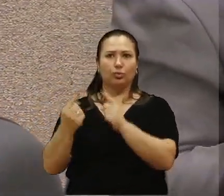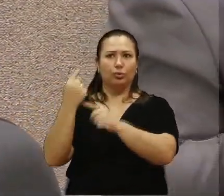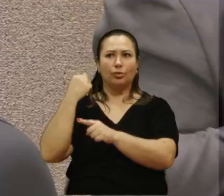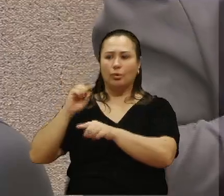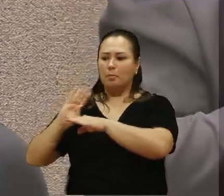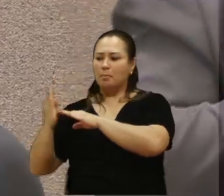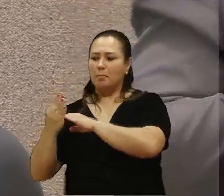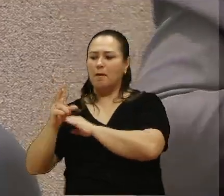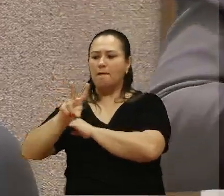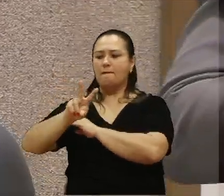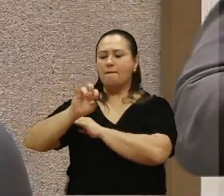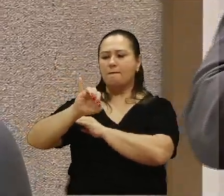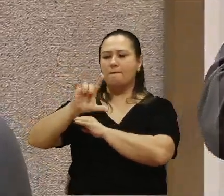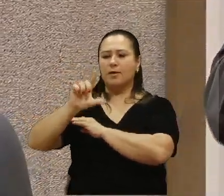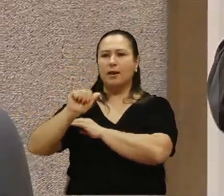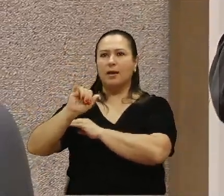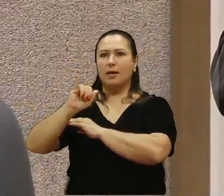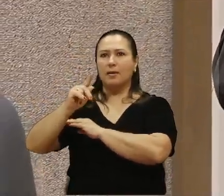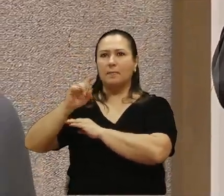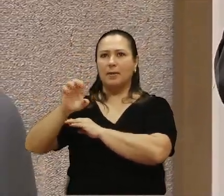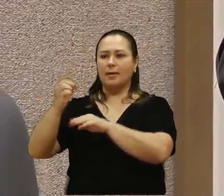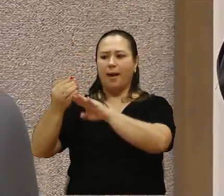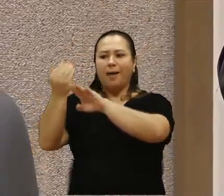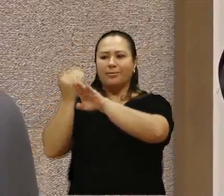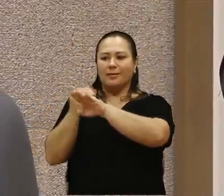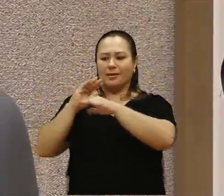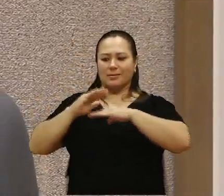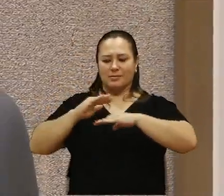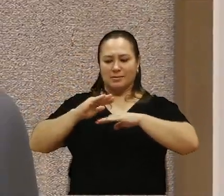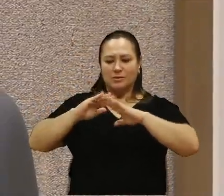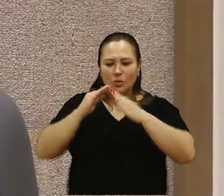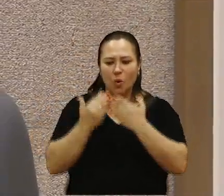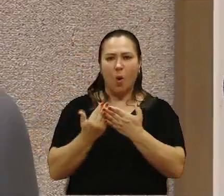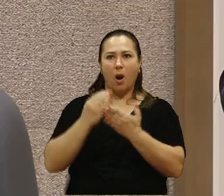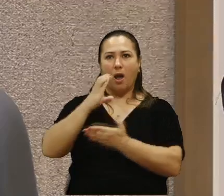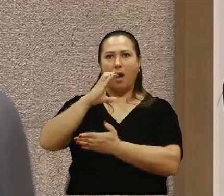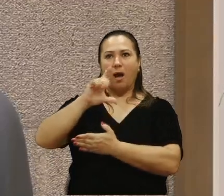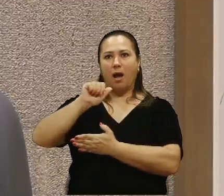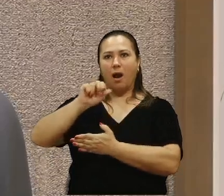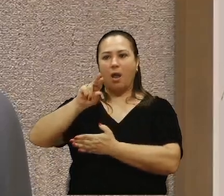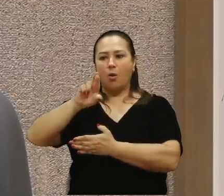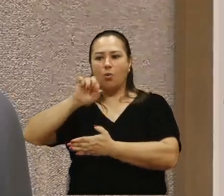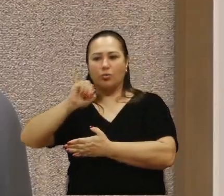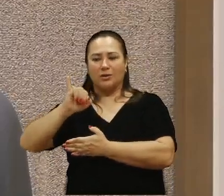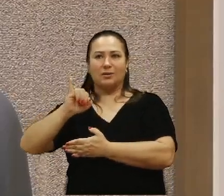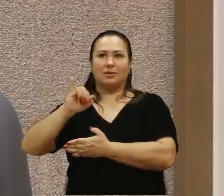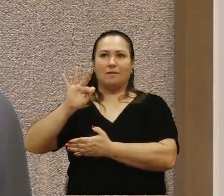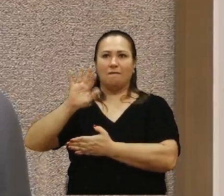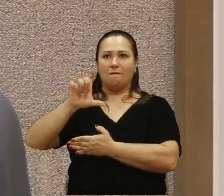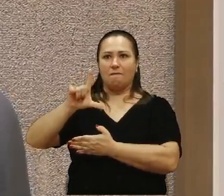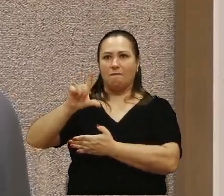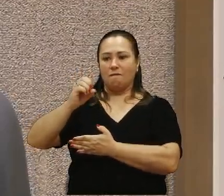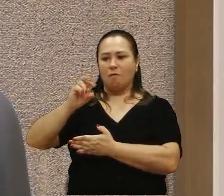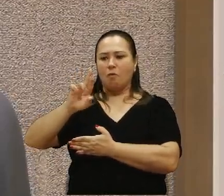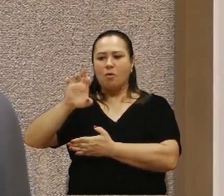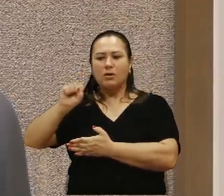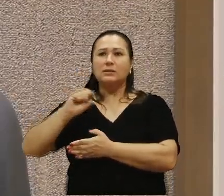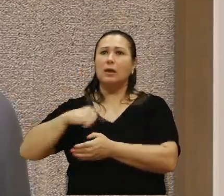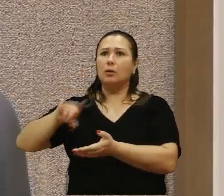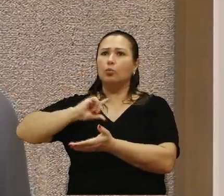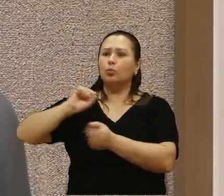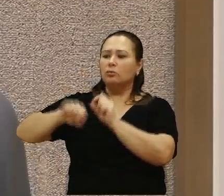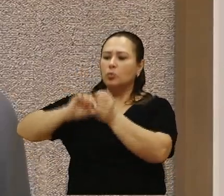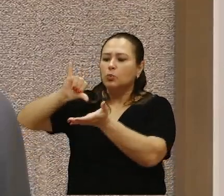IP, atrás da escola Rubem Bento Alves, Clauri Flores, que é um centro de formação jovem. E que hoje nós